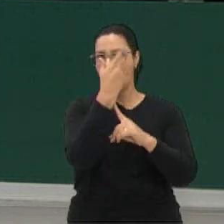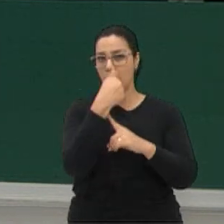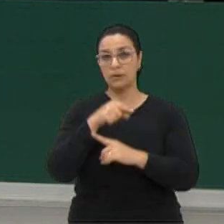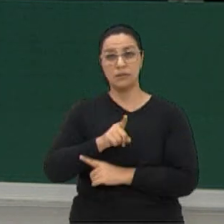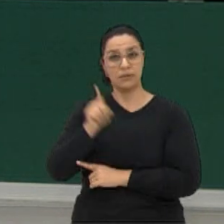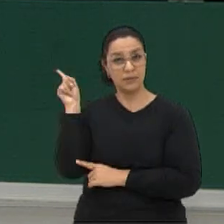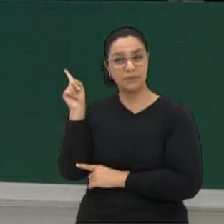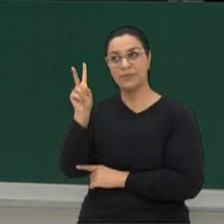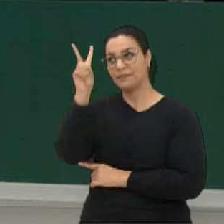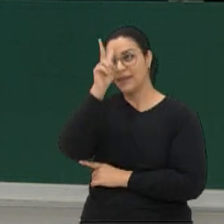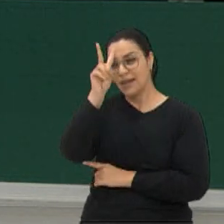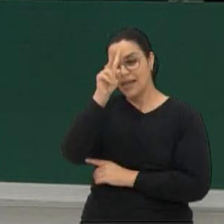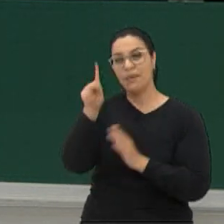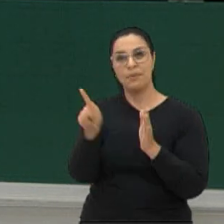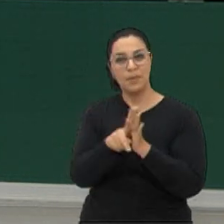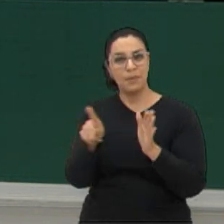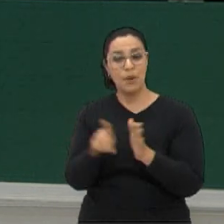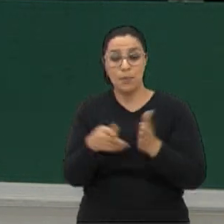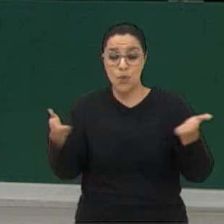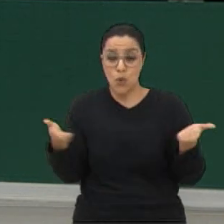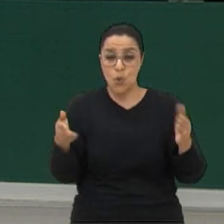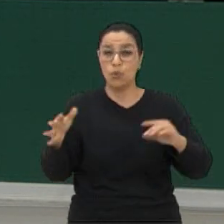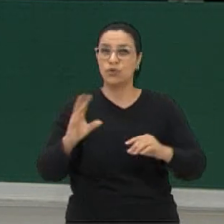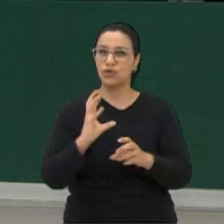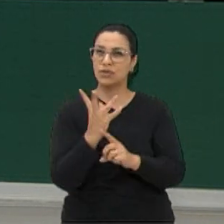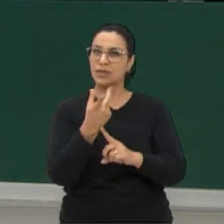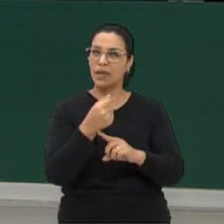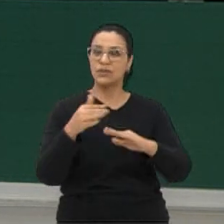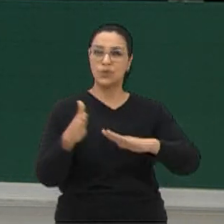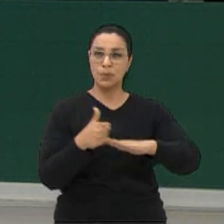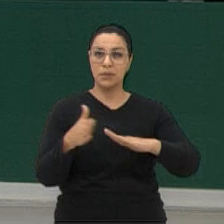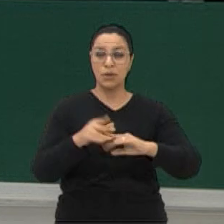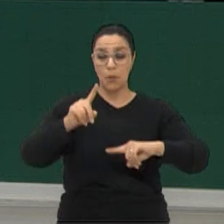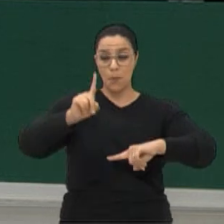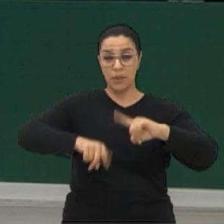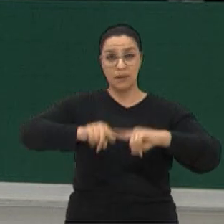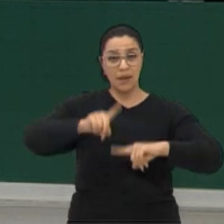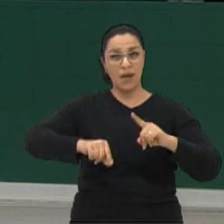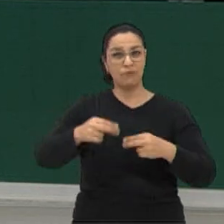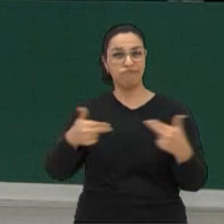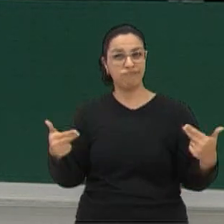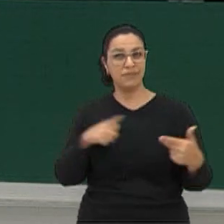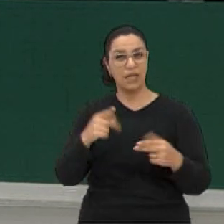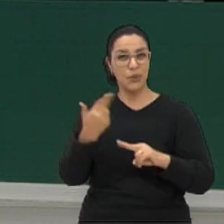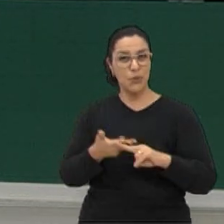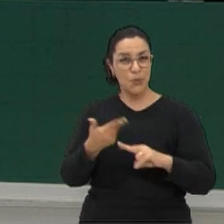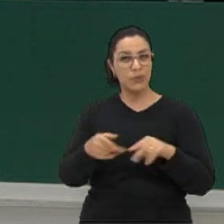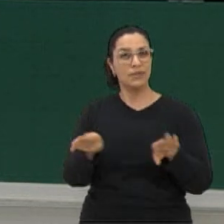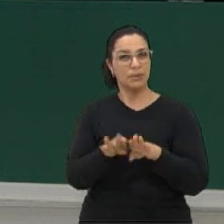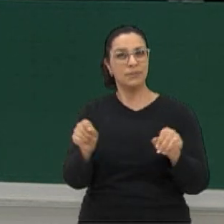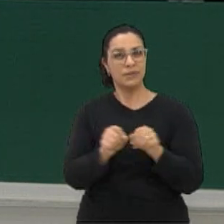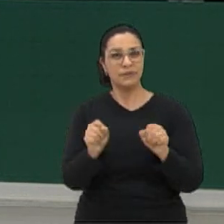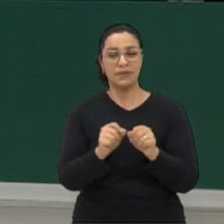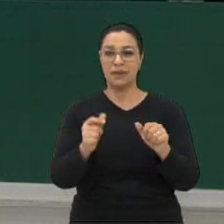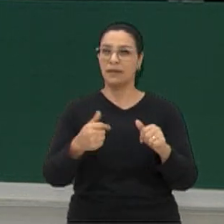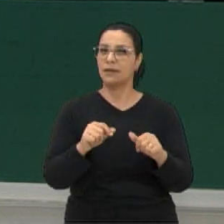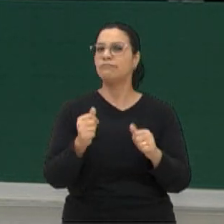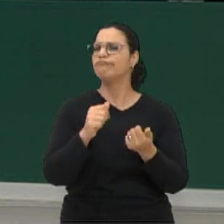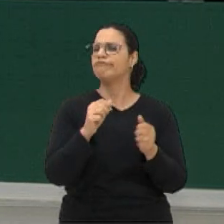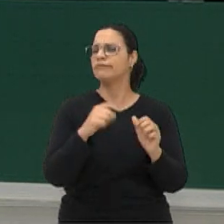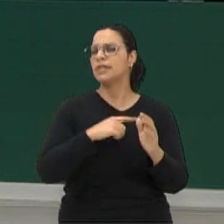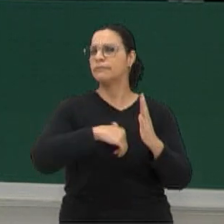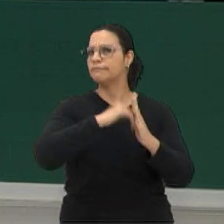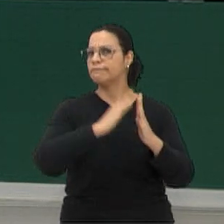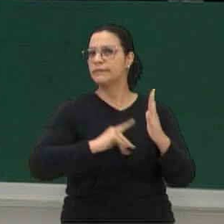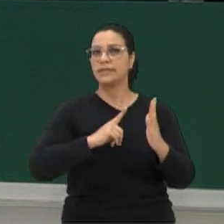morta, isso me lembra um pouco da arte contemporânea, quando eu vejo ele pegar os objetos. Olha, a arte contemporânea pega objetos para poder fazer trabalhos, né? E